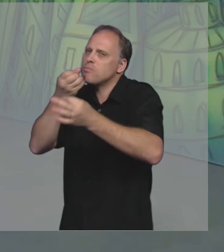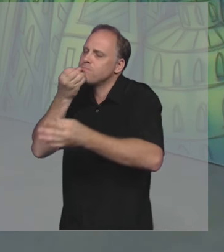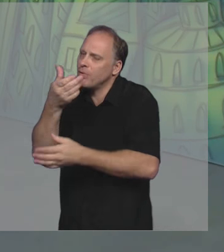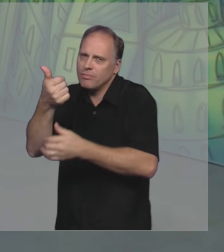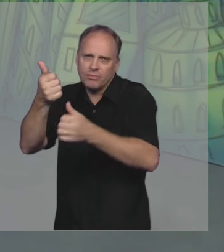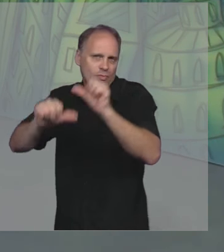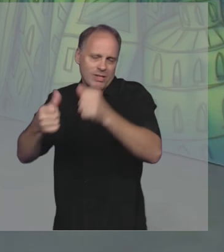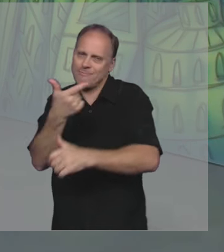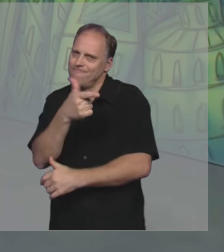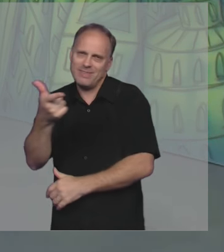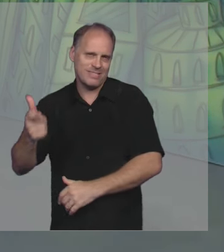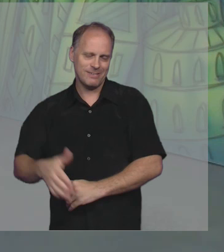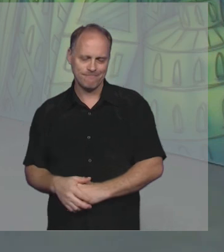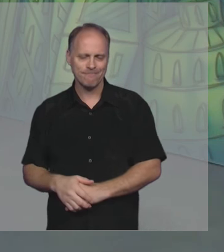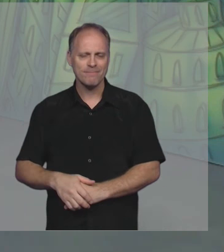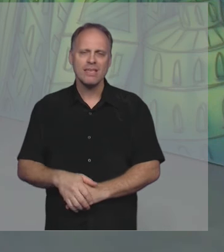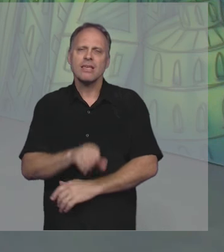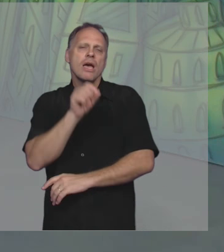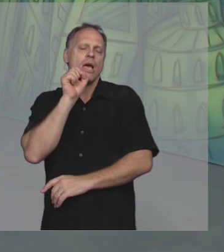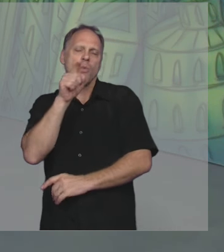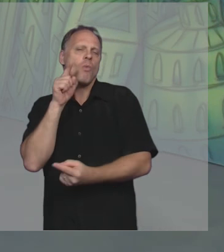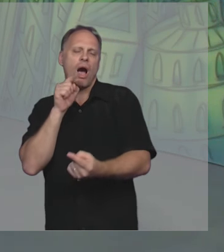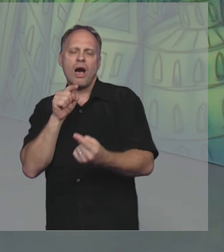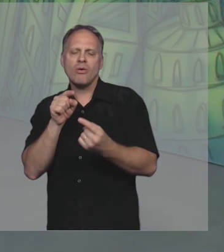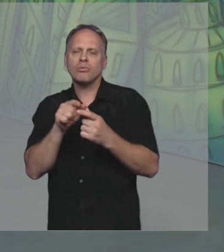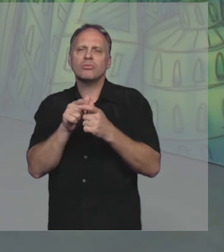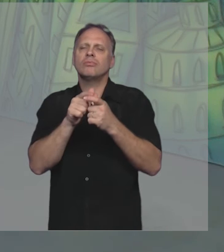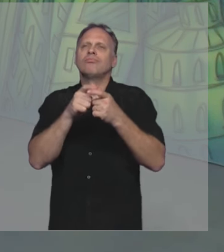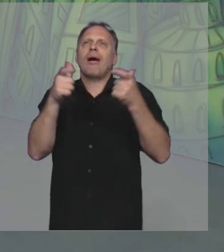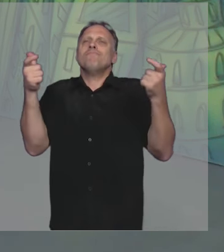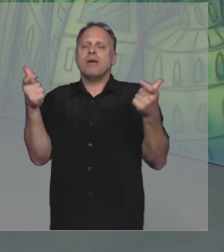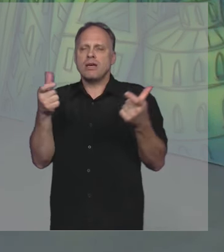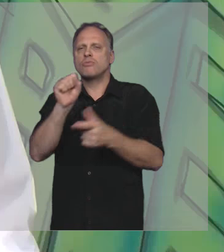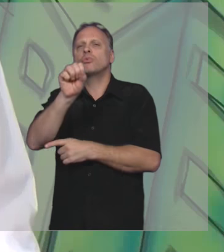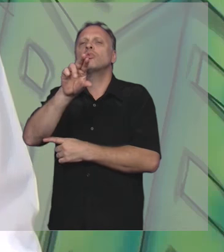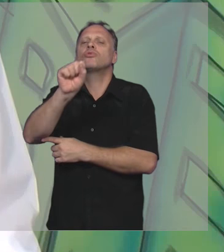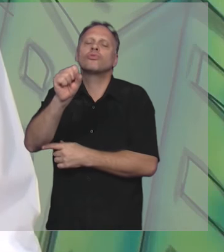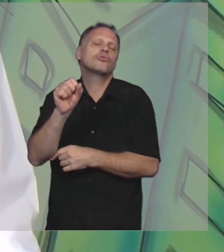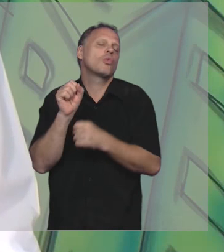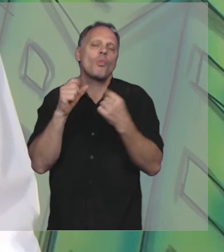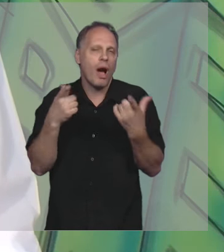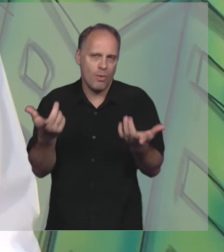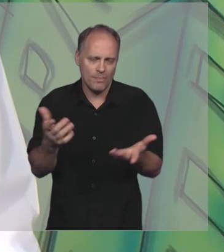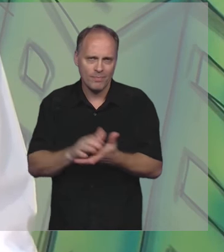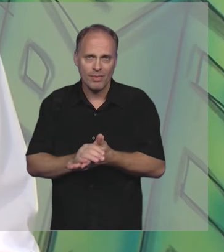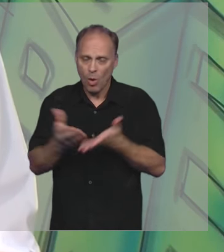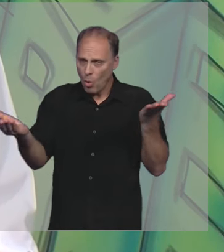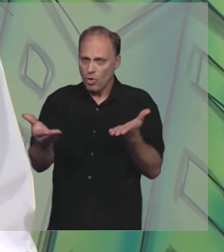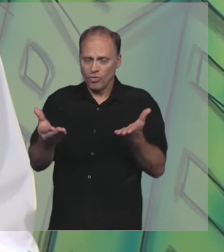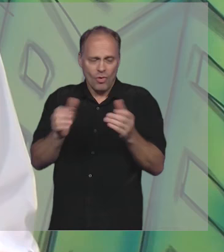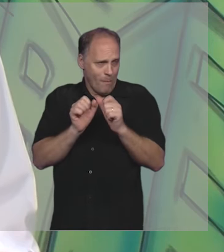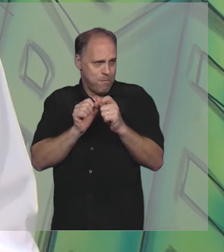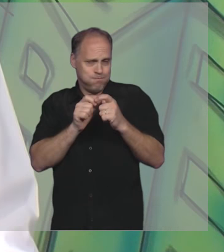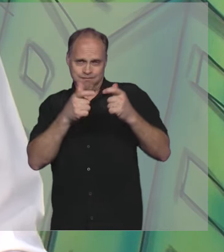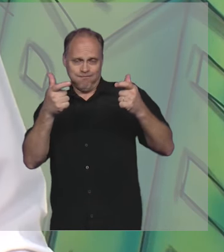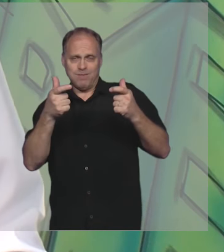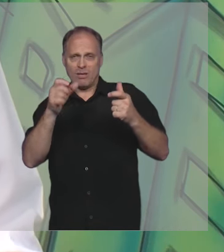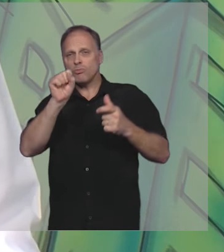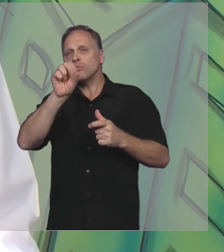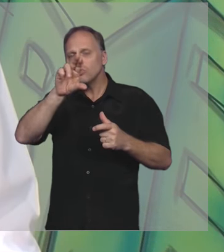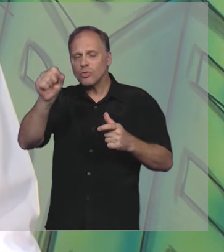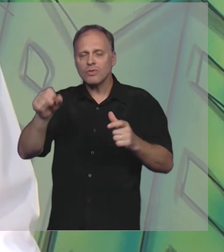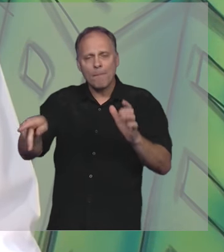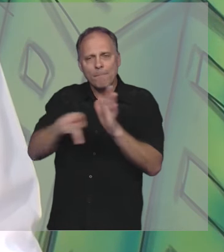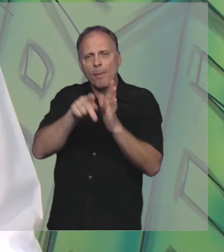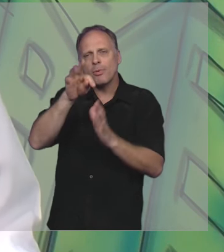efetivo. E qual é a dimensão do SUS, Dr. Fagan? A dimensão hoje ela é uma dimensão territorial,